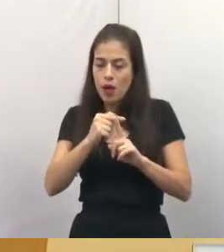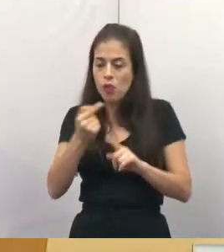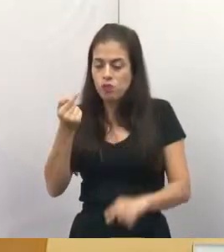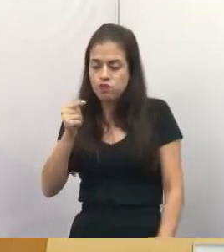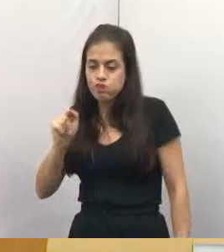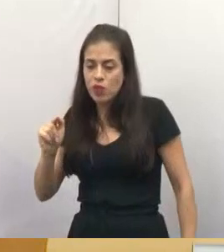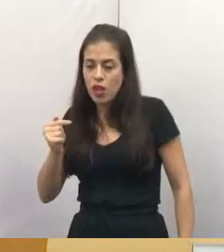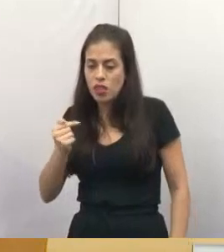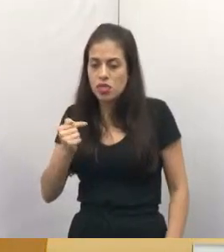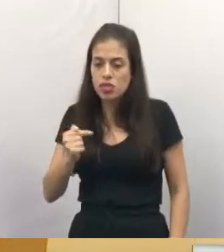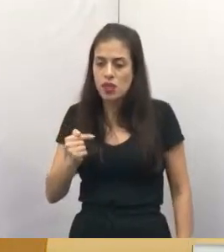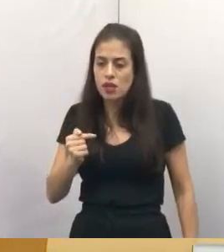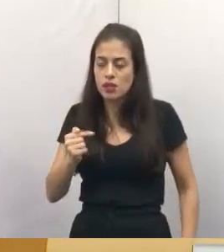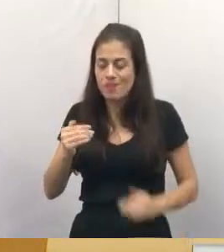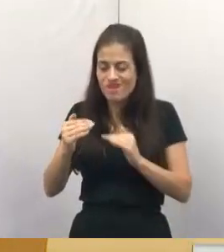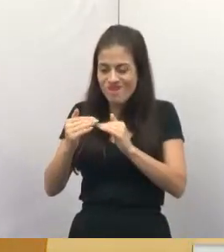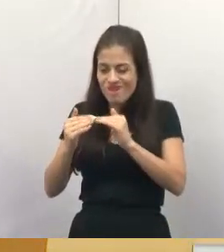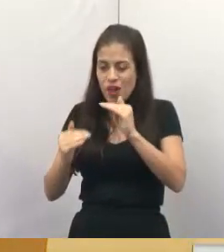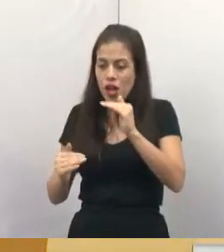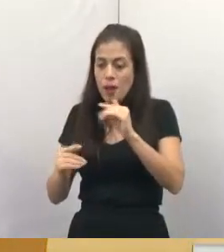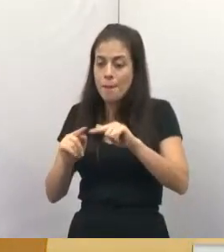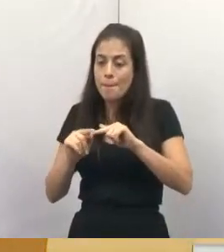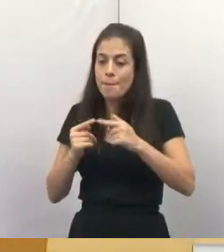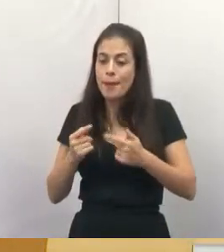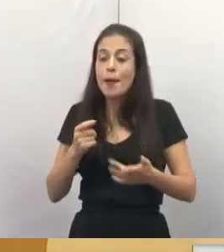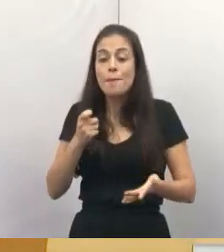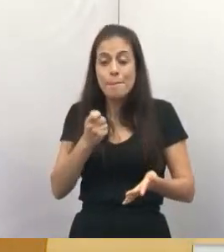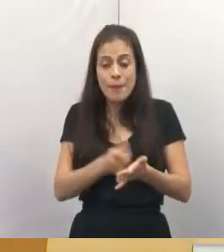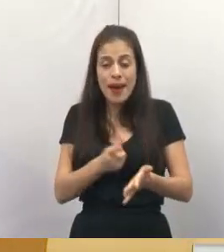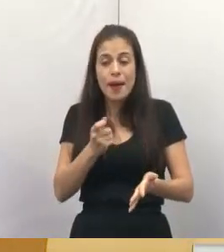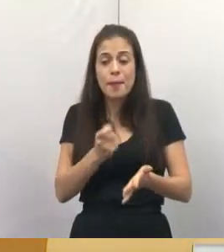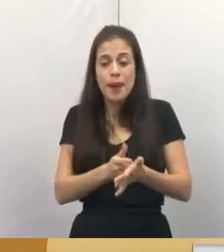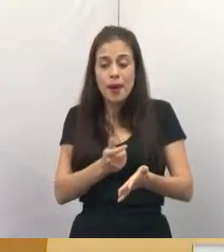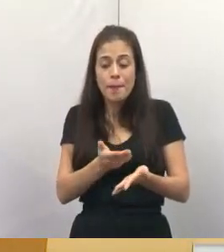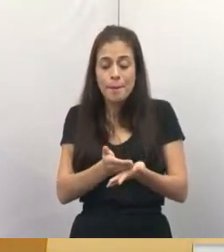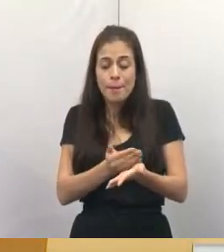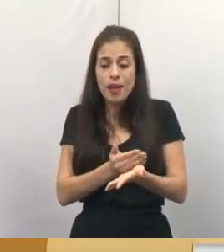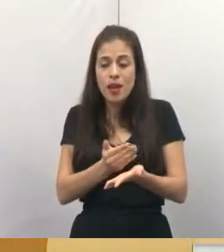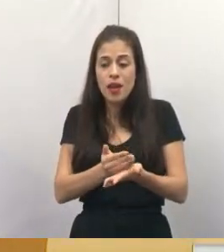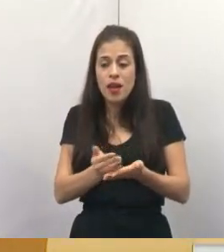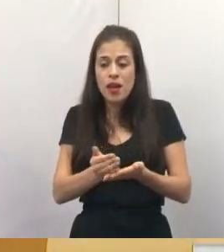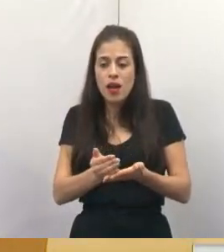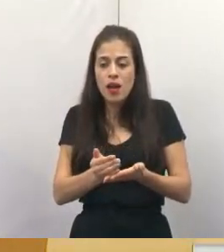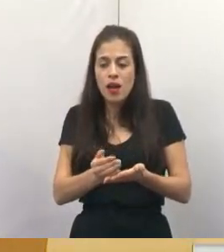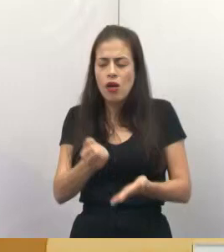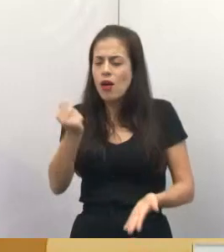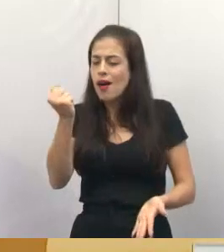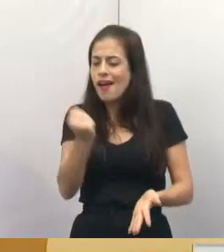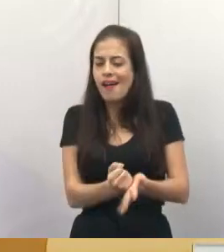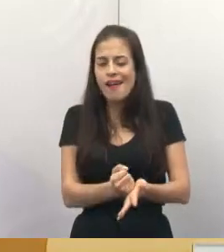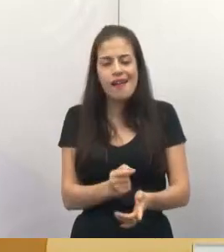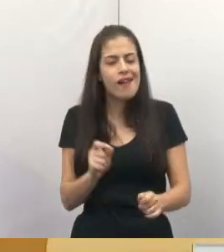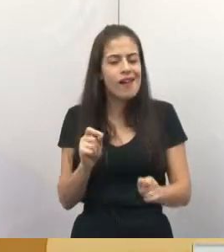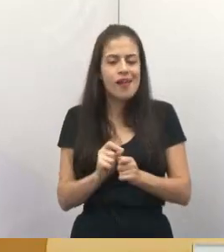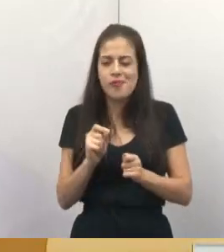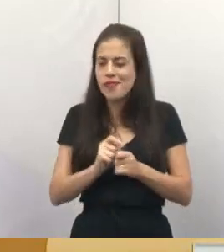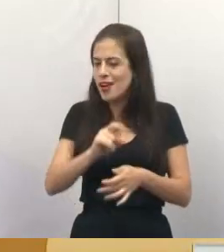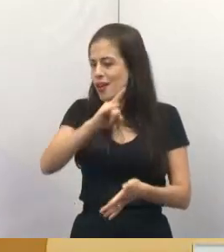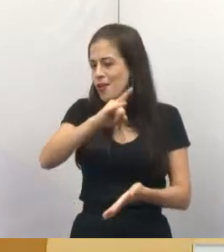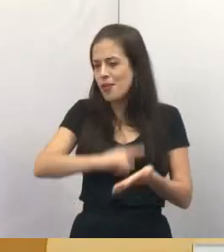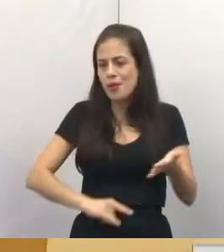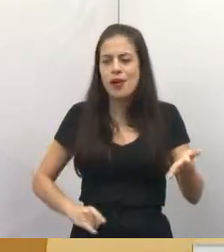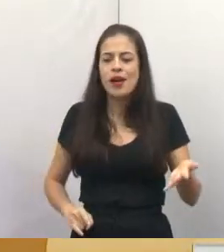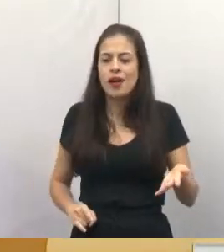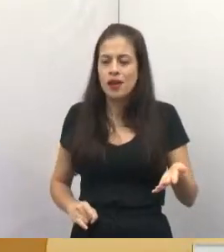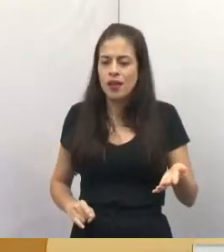negativo. Que você tem aquele débito, mas está pagando o parcelamento. O cartório não faz a escritura, mesmo tendo uma lei vigente no município